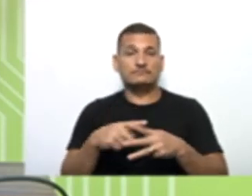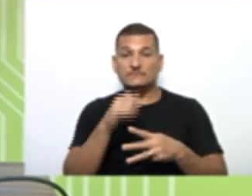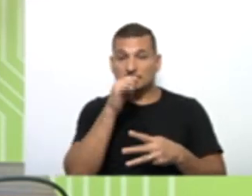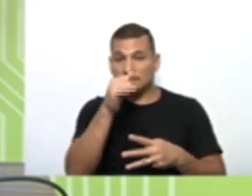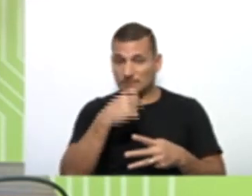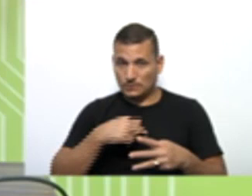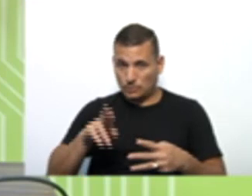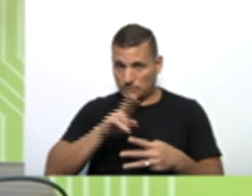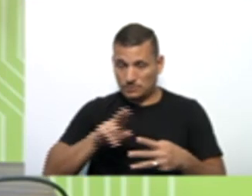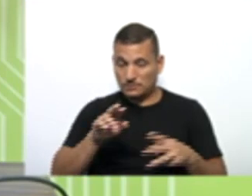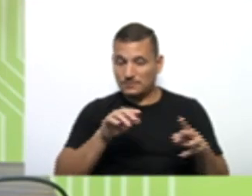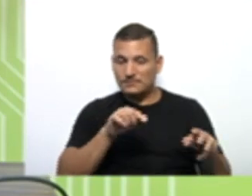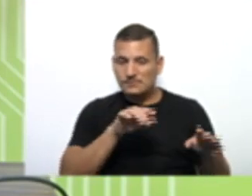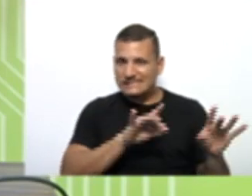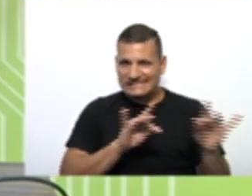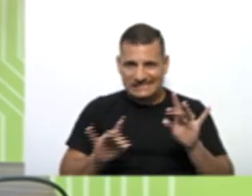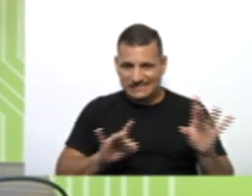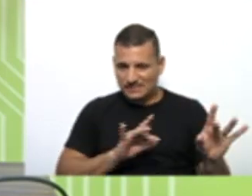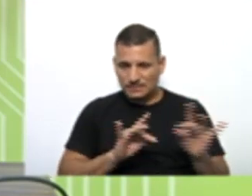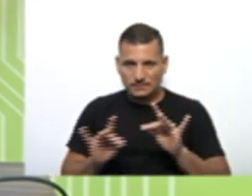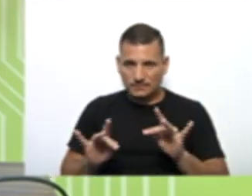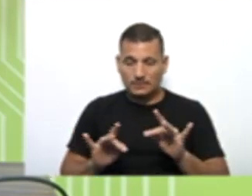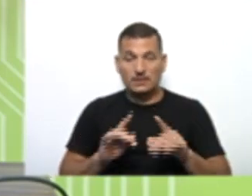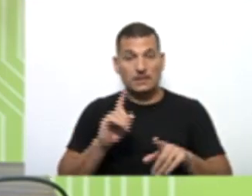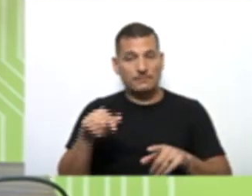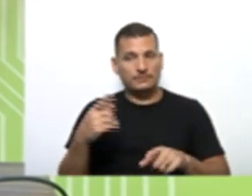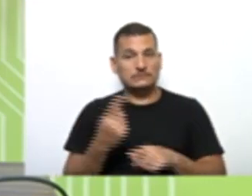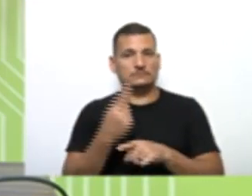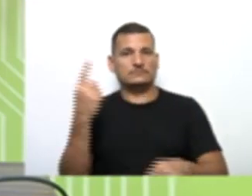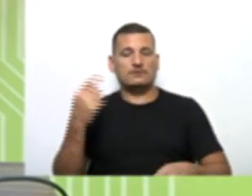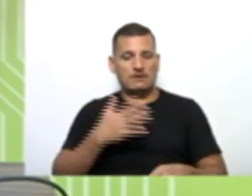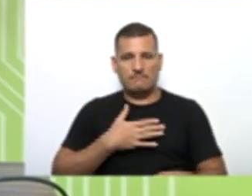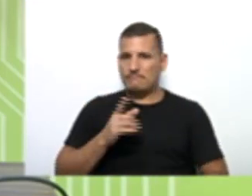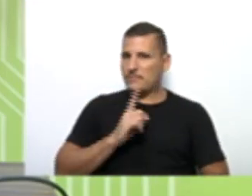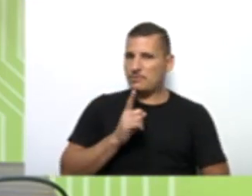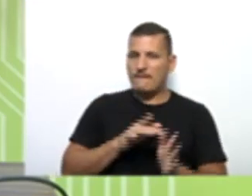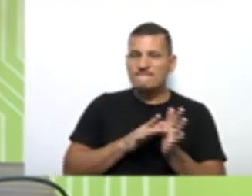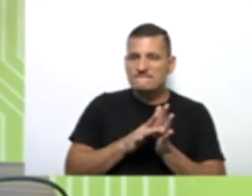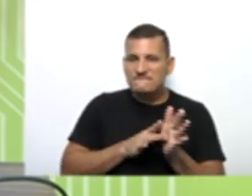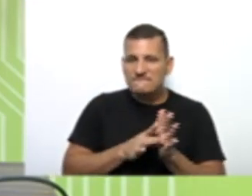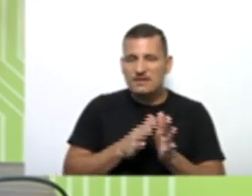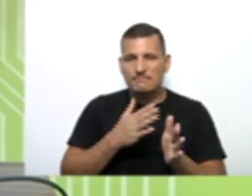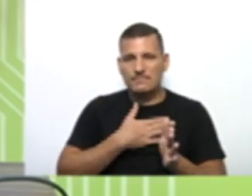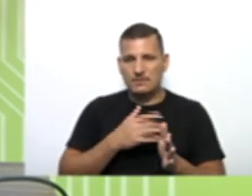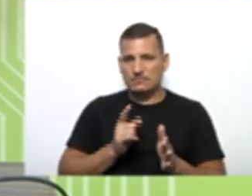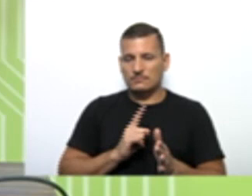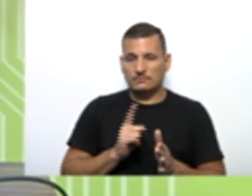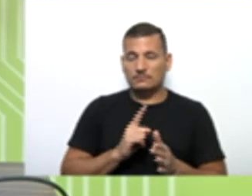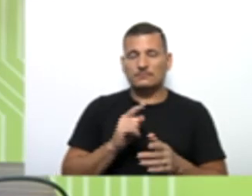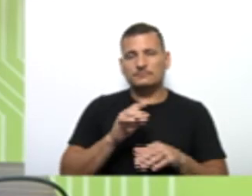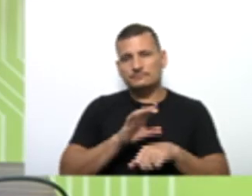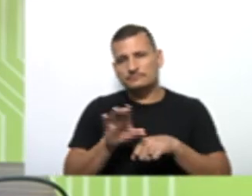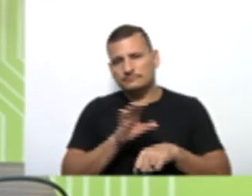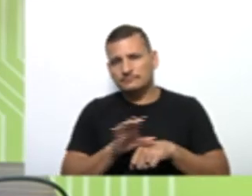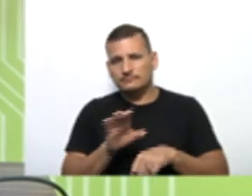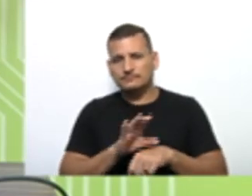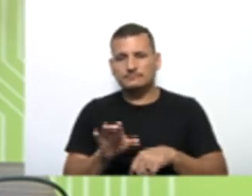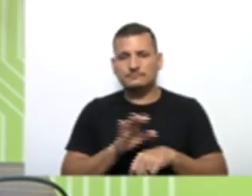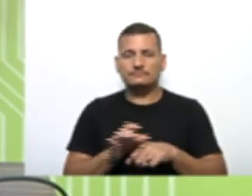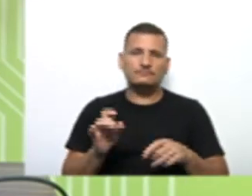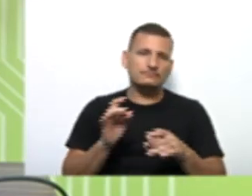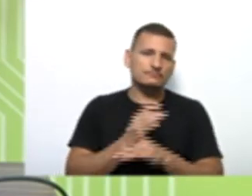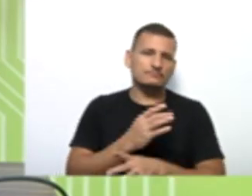utilizado esse conhecimento e depois for descoberto que não é meu, por exemplo, eu terminei o curso, fiz